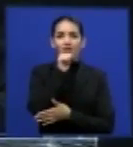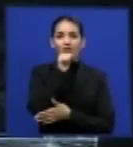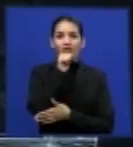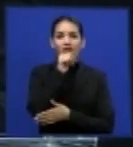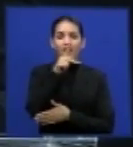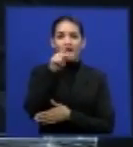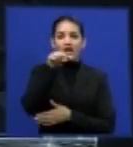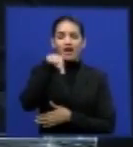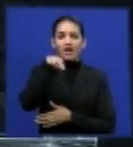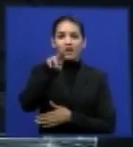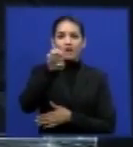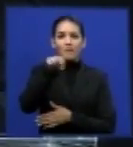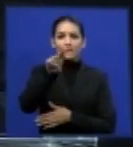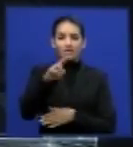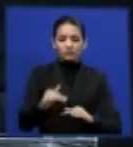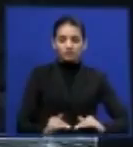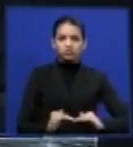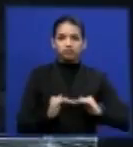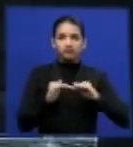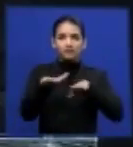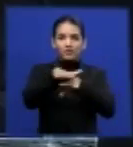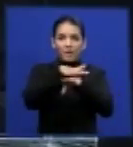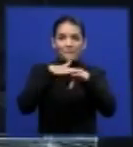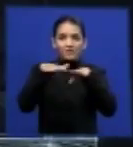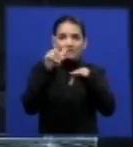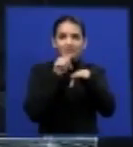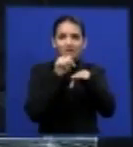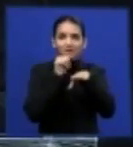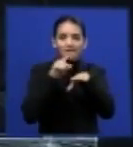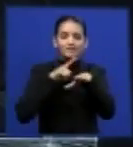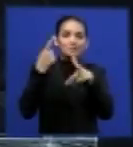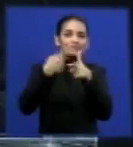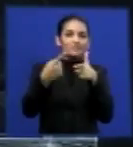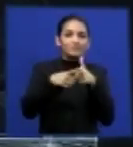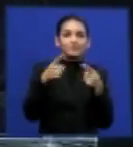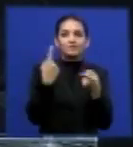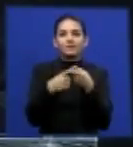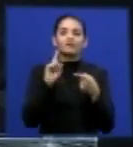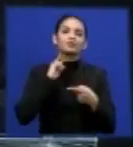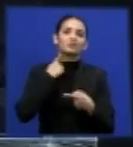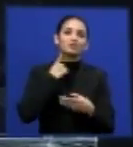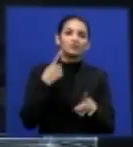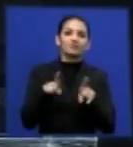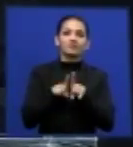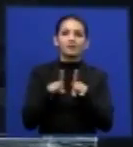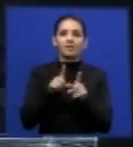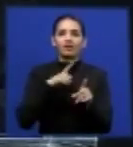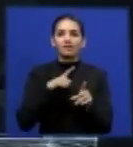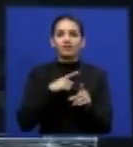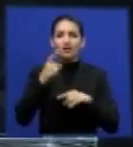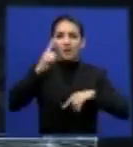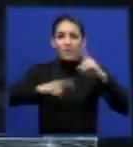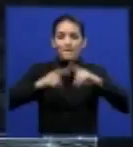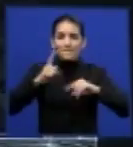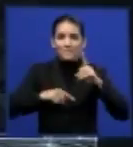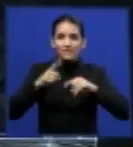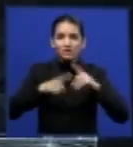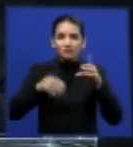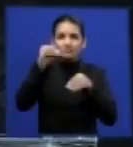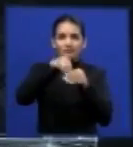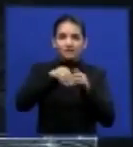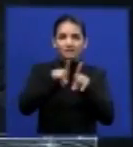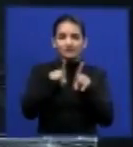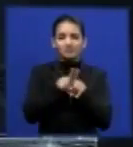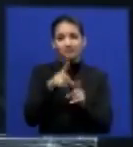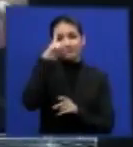como um material inerte, a decomposição da matéria orgânica presente, no caso do resíduo doméstico.